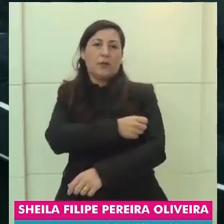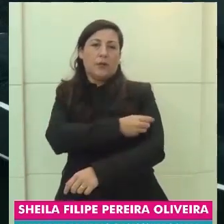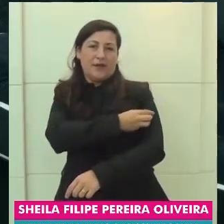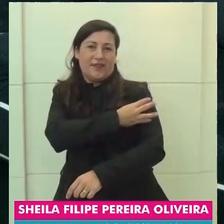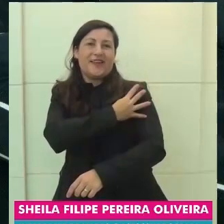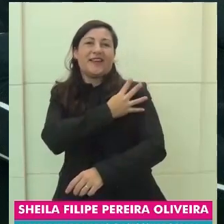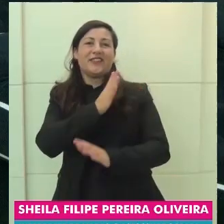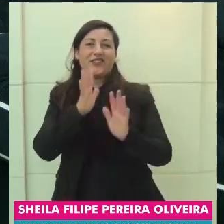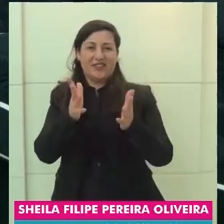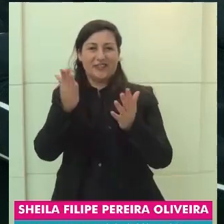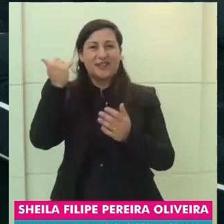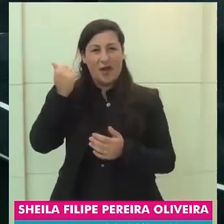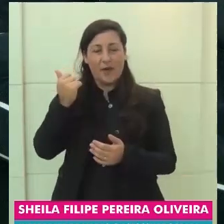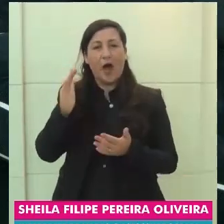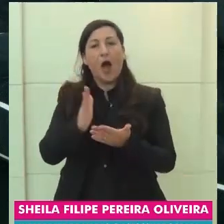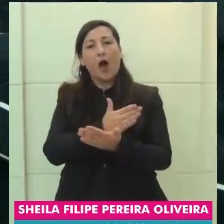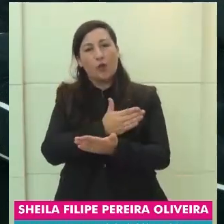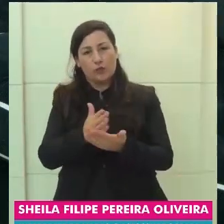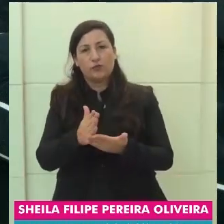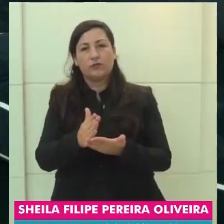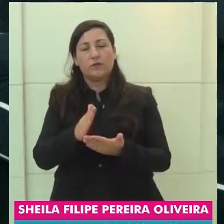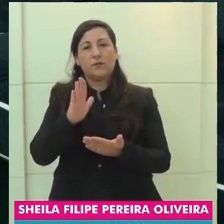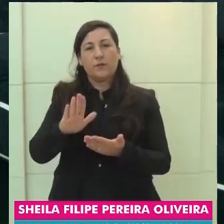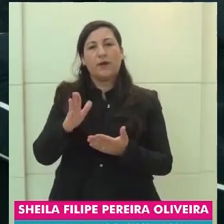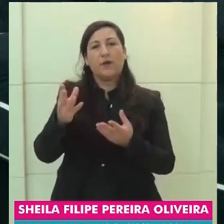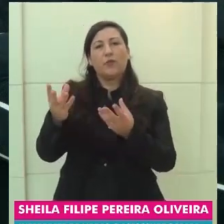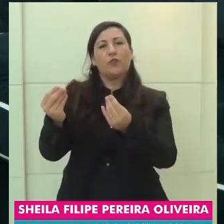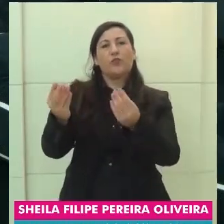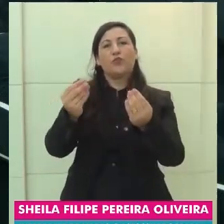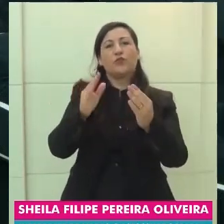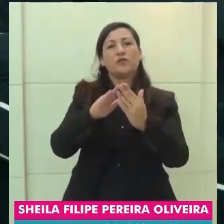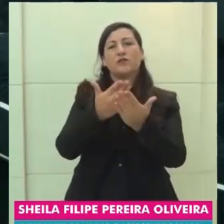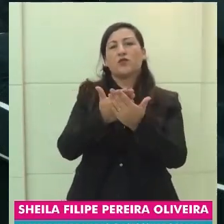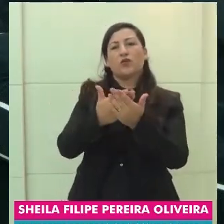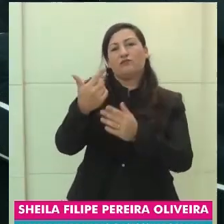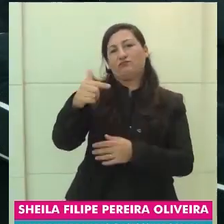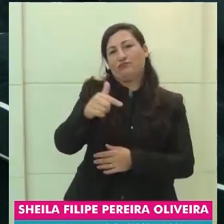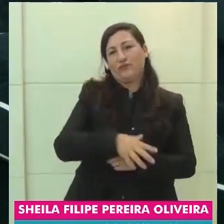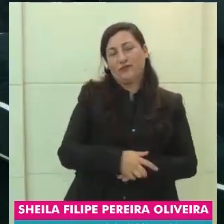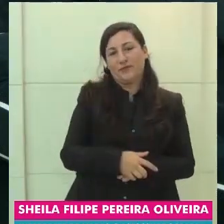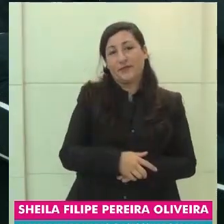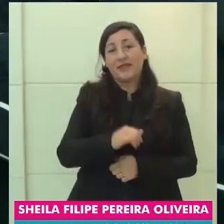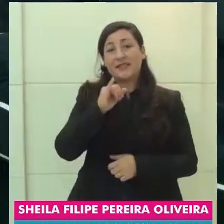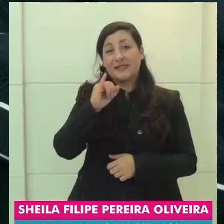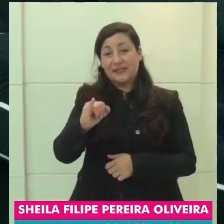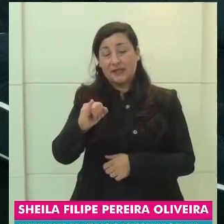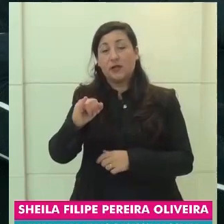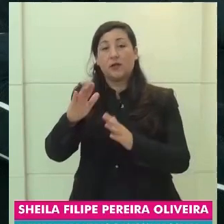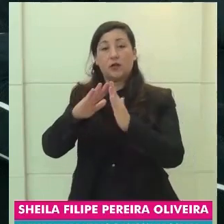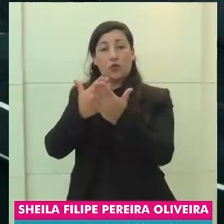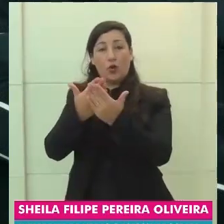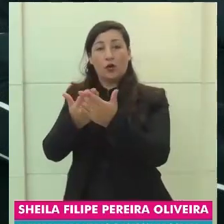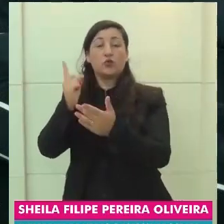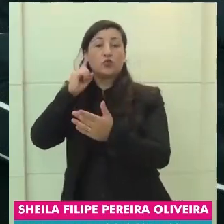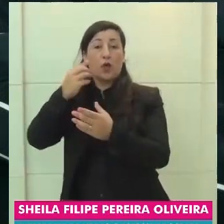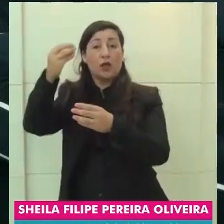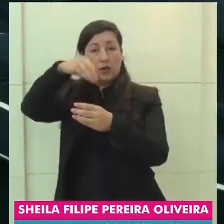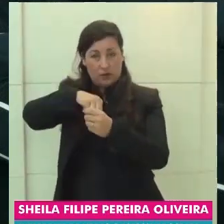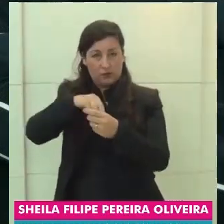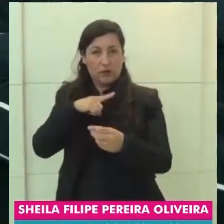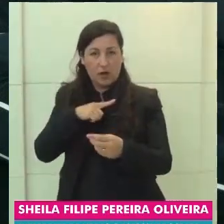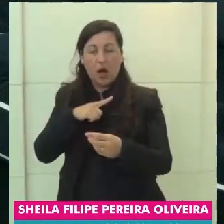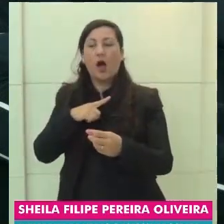Principalmente aquelas escolas que têm um surdo dentro, que daí tem um professor intérprete que está ensinando. Então, eles já têm